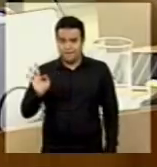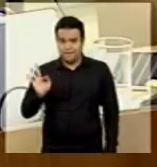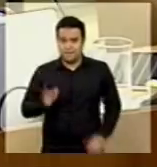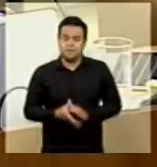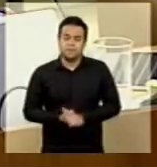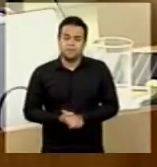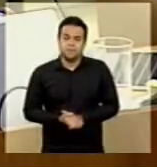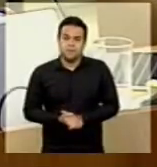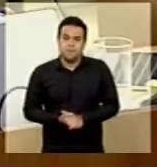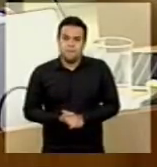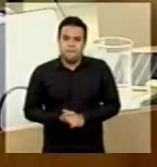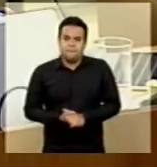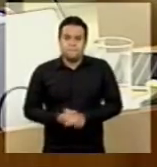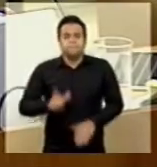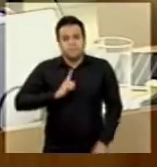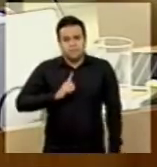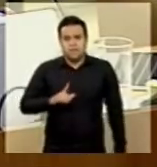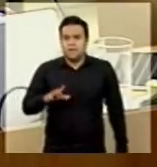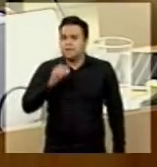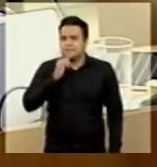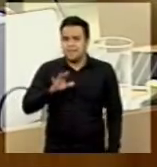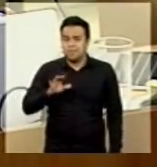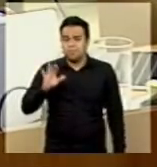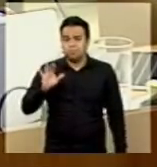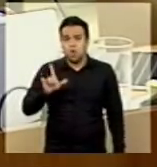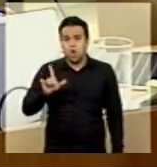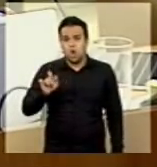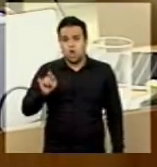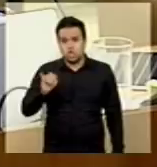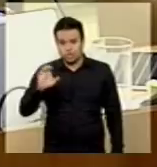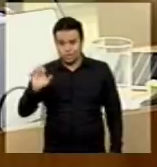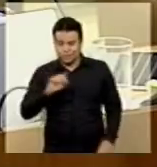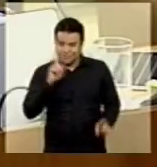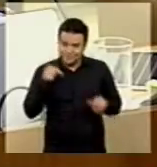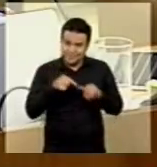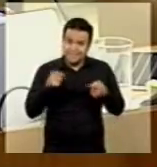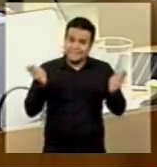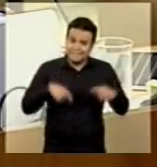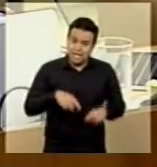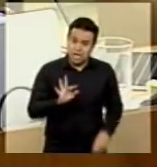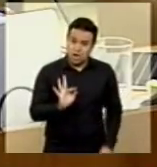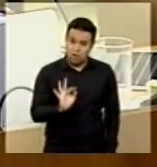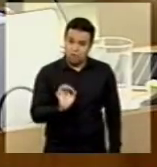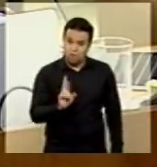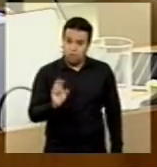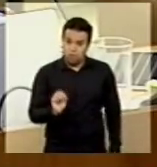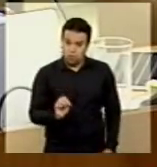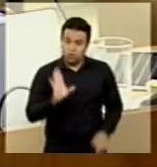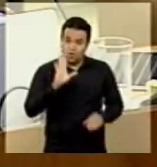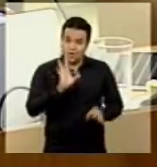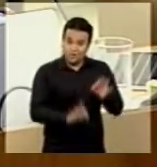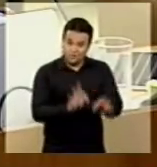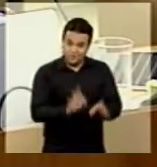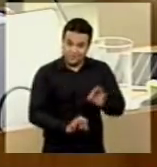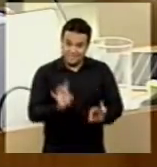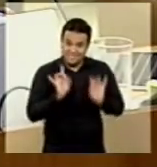a lógica somente vale o foro privilegiado para os atos praticados no